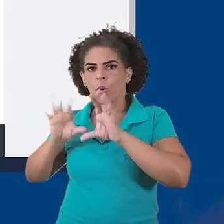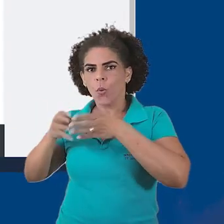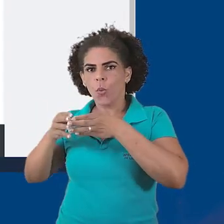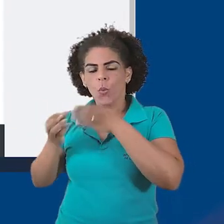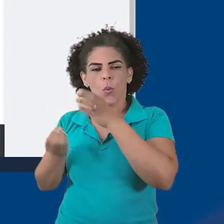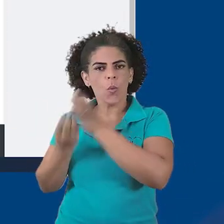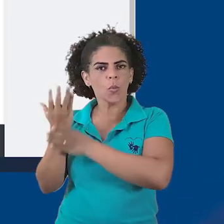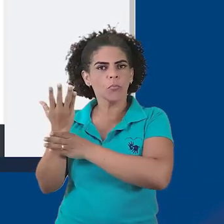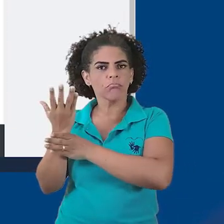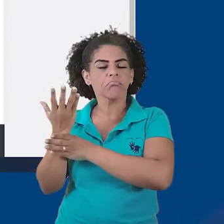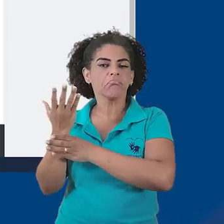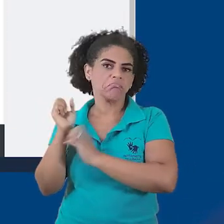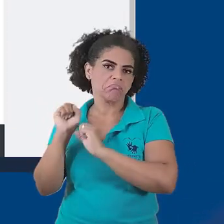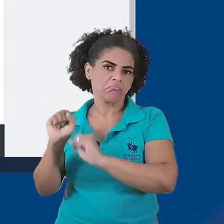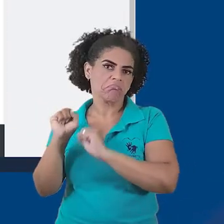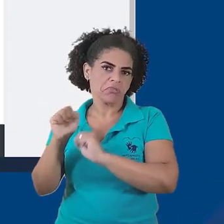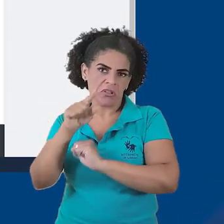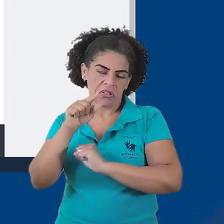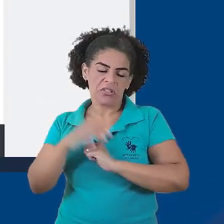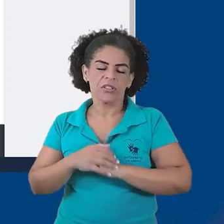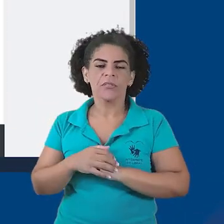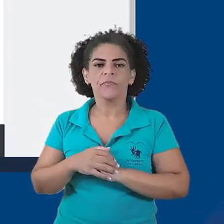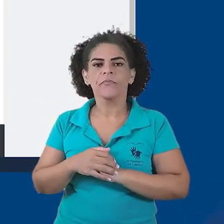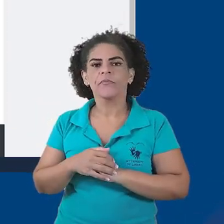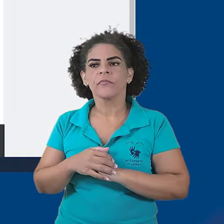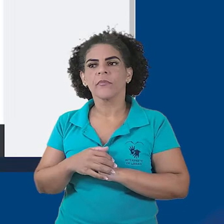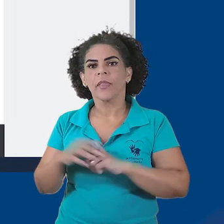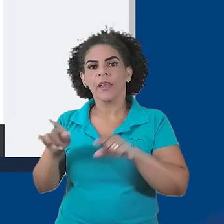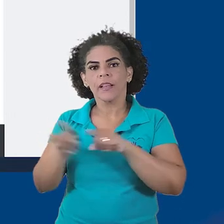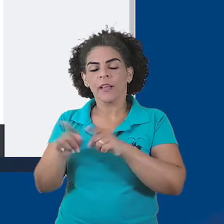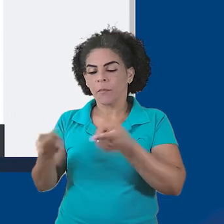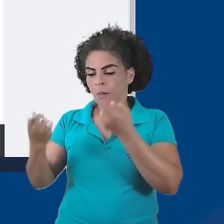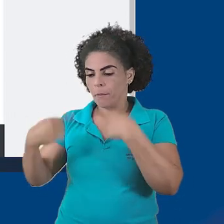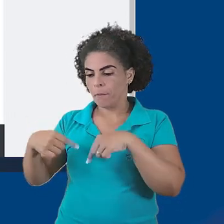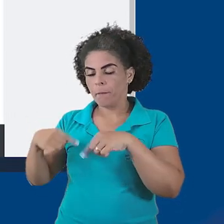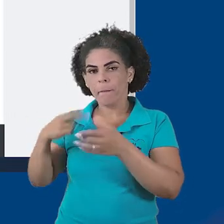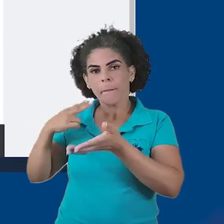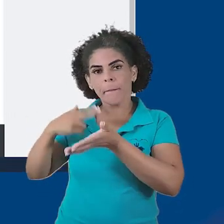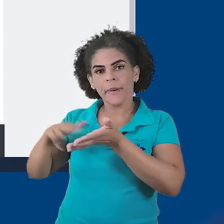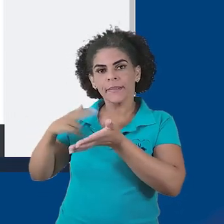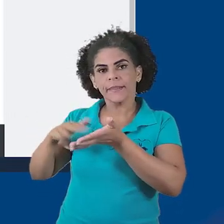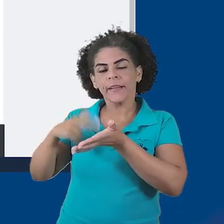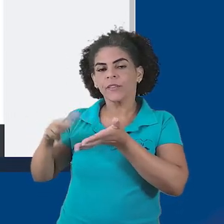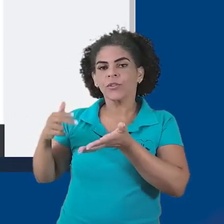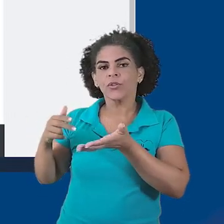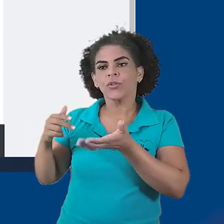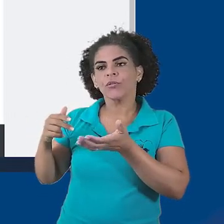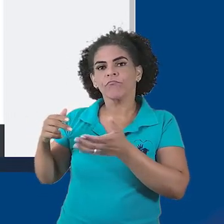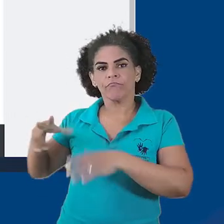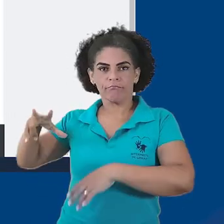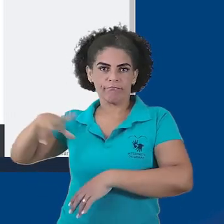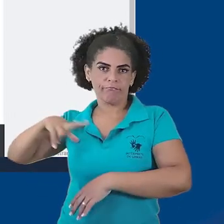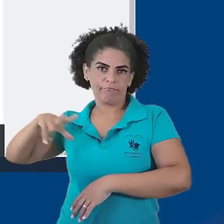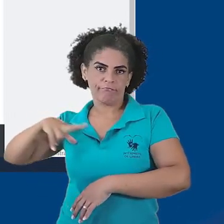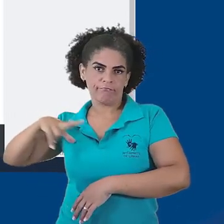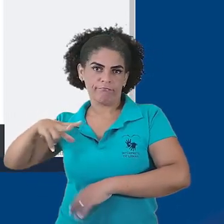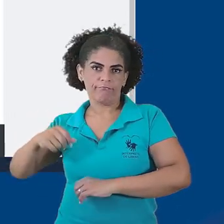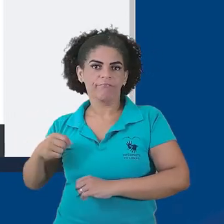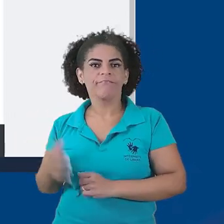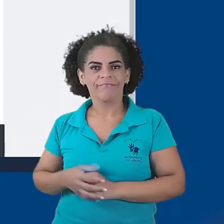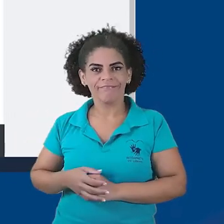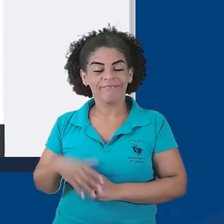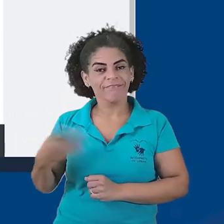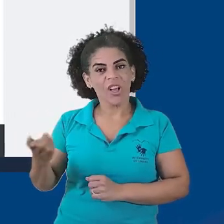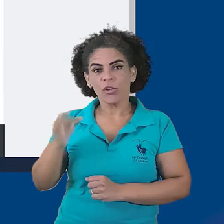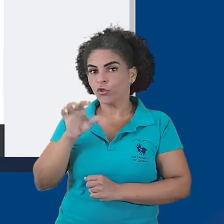podem ser criadas, dependendo do seu nível de permissão. E mensagens do grupo de privado, que